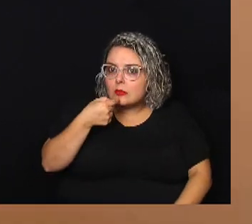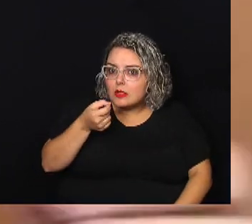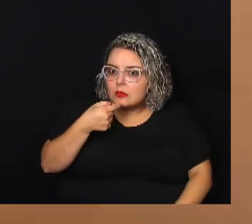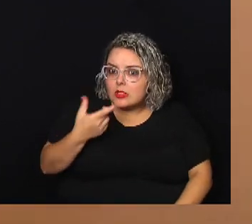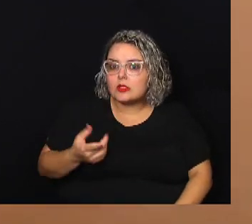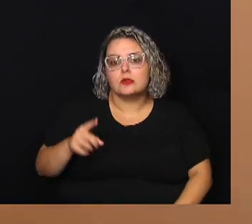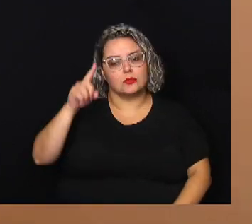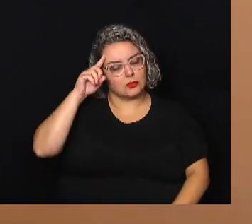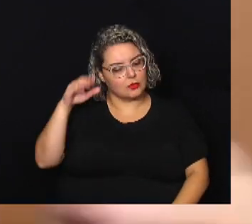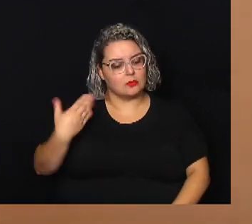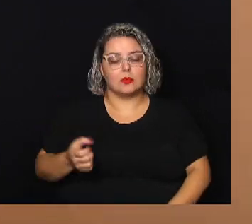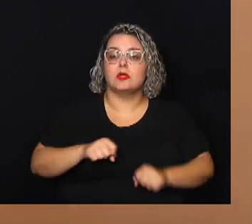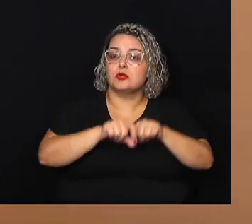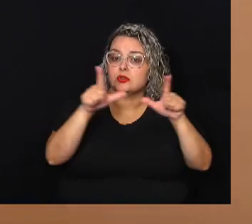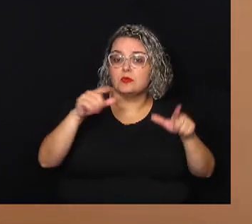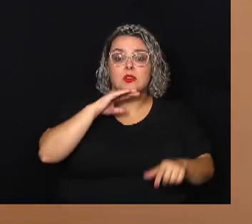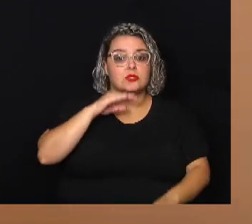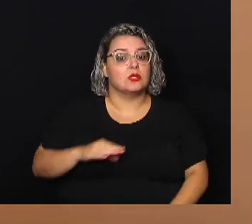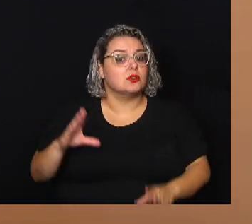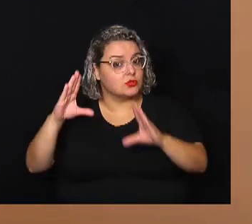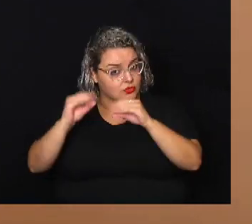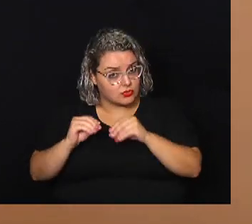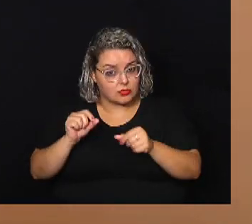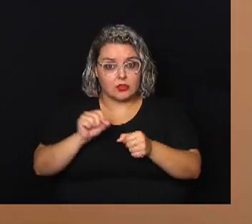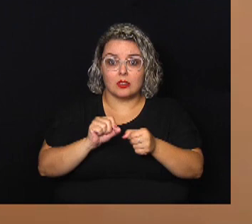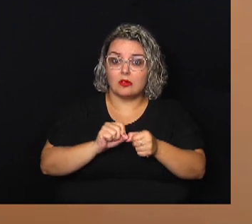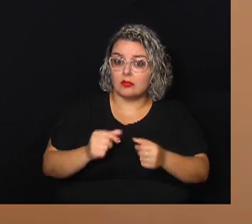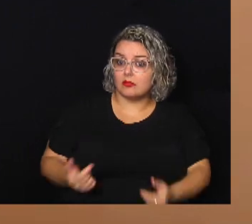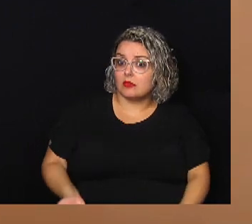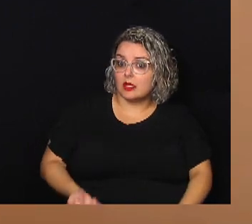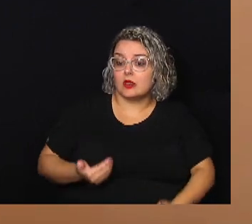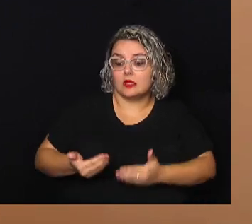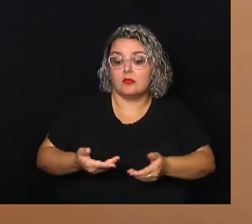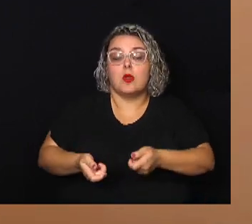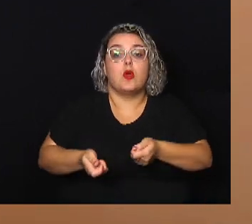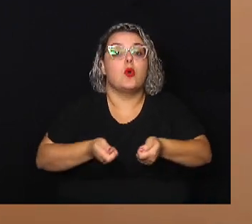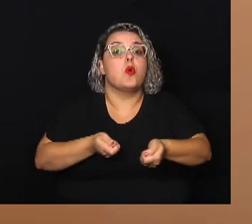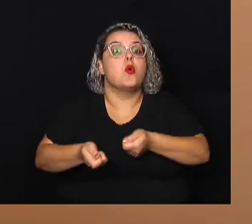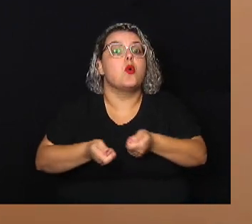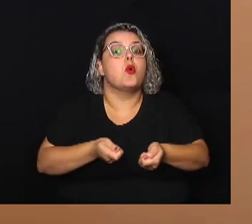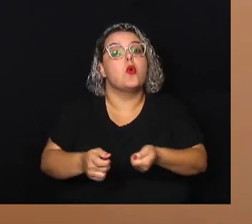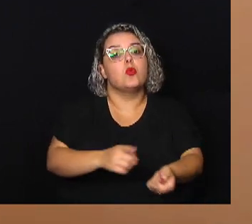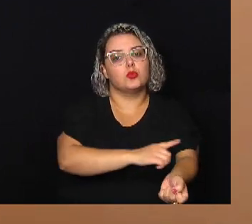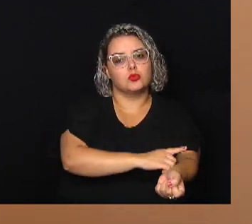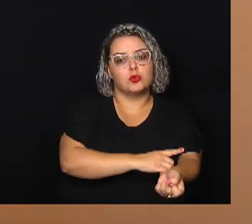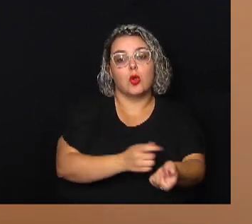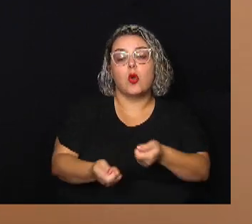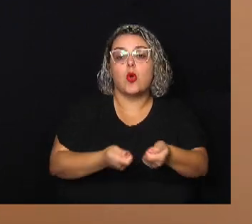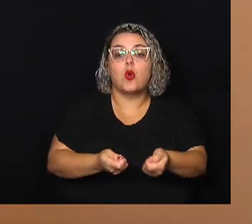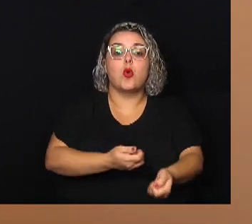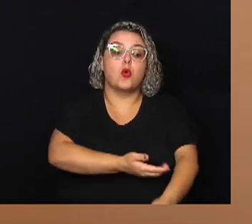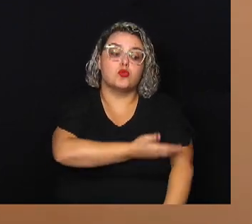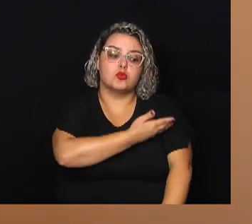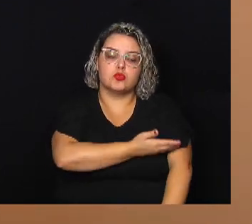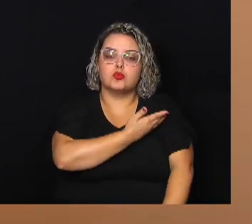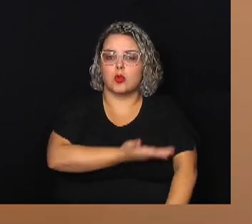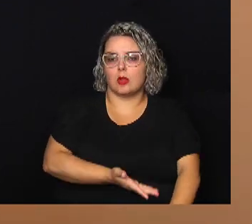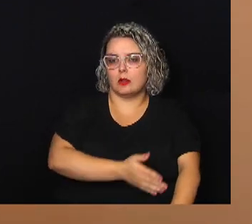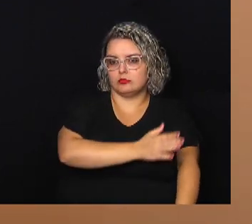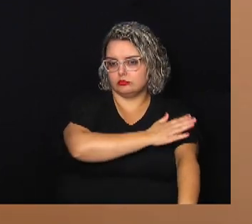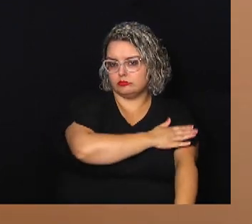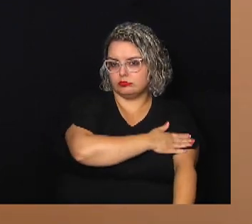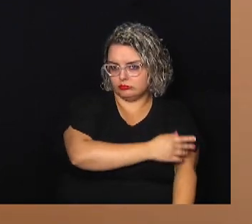todo dia, de manhã, de tarde, de noite, que faz insulina e você controla o diabetes. Hoje,